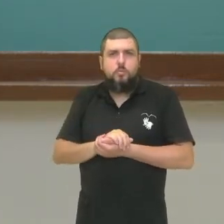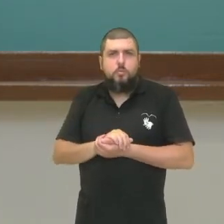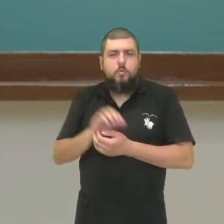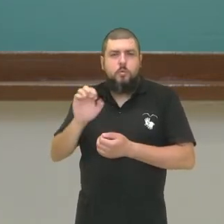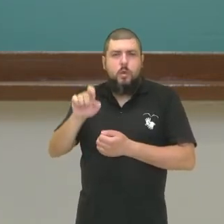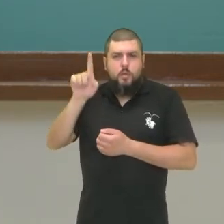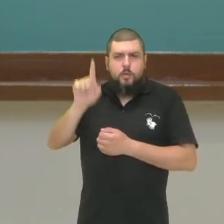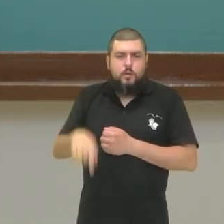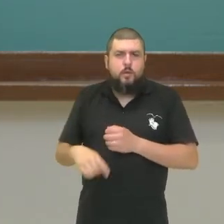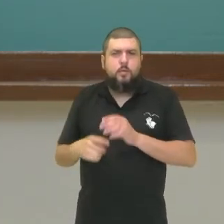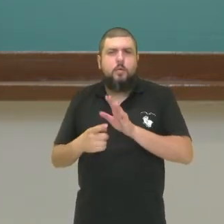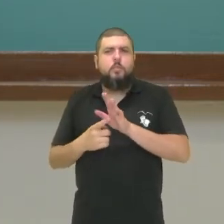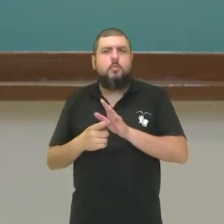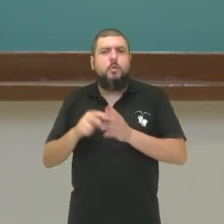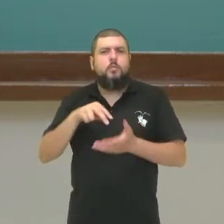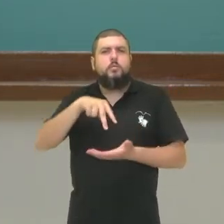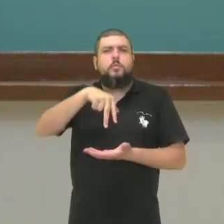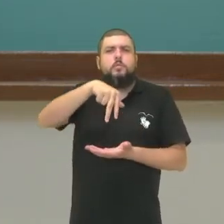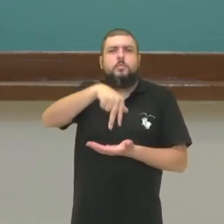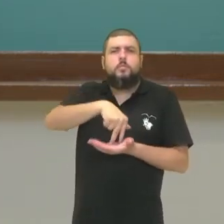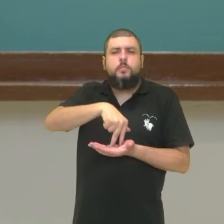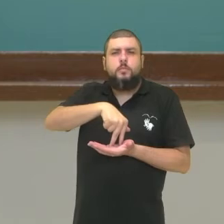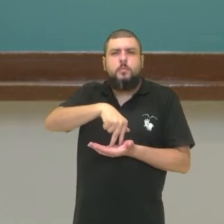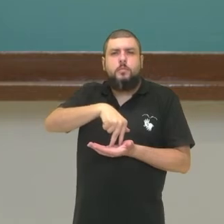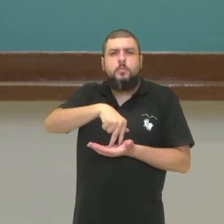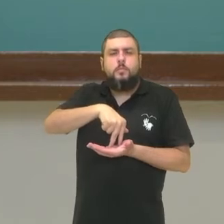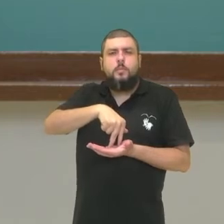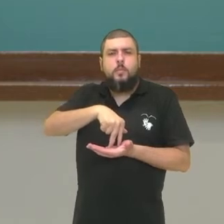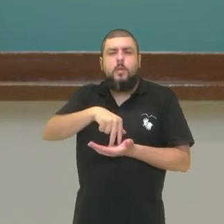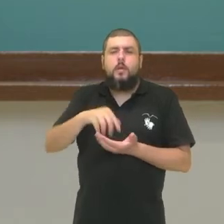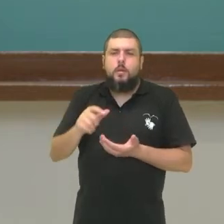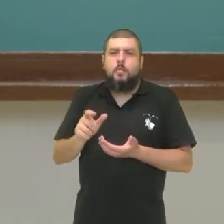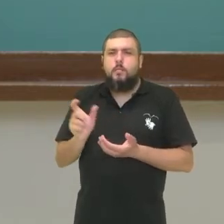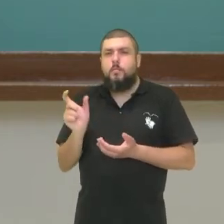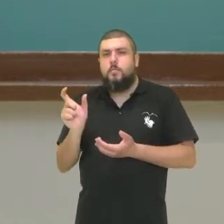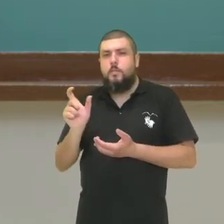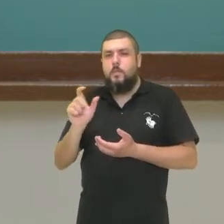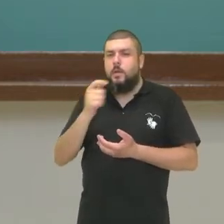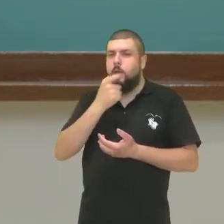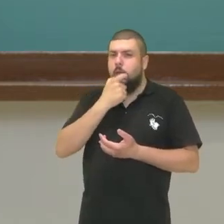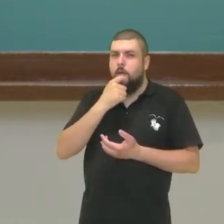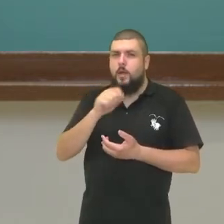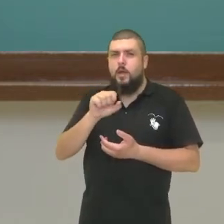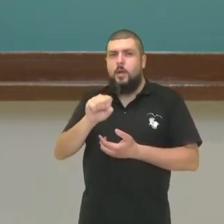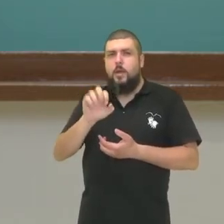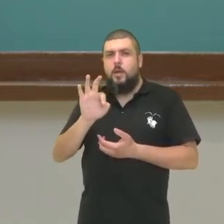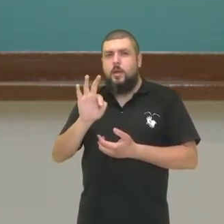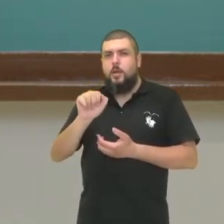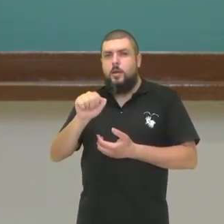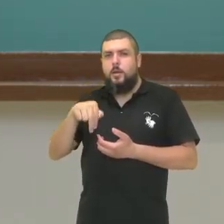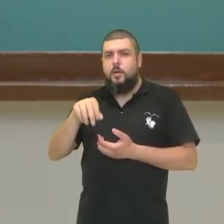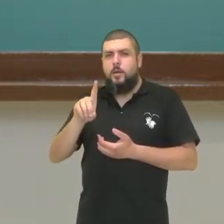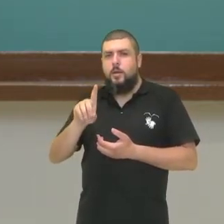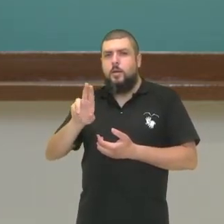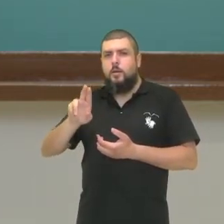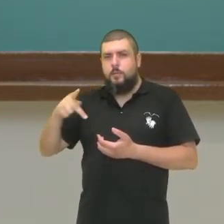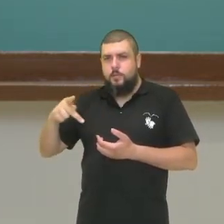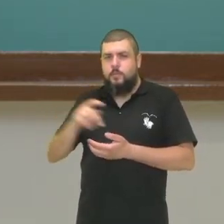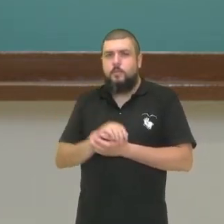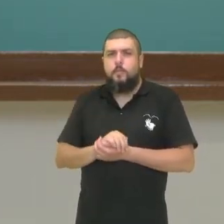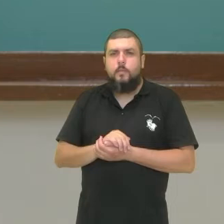apresenta geralmente em pé, daí o termo stand-up, sem acessórios nenhum, sem cenário e